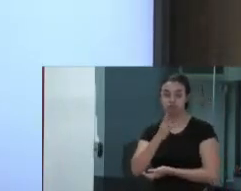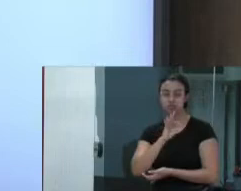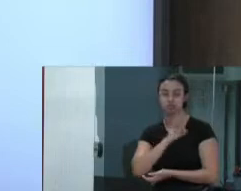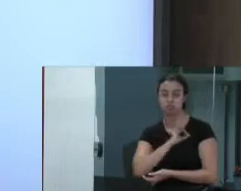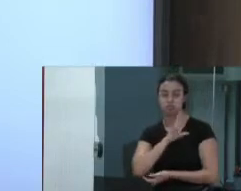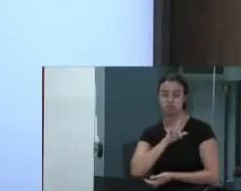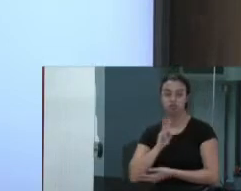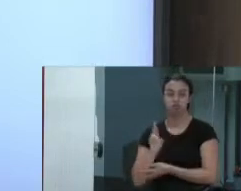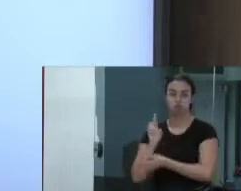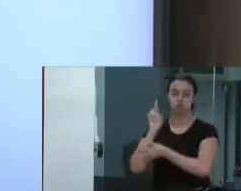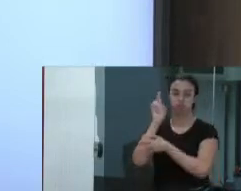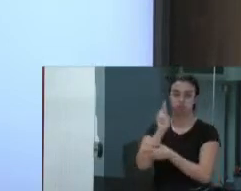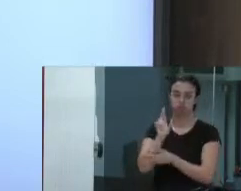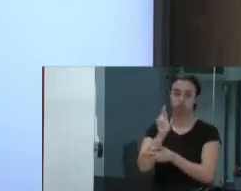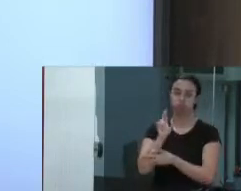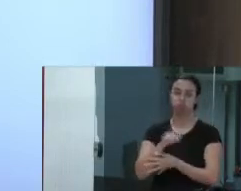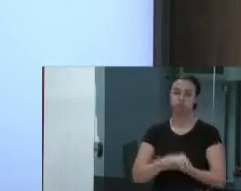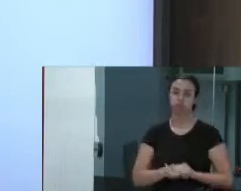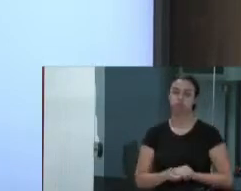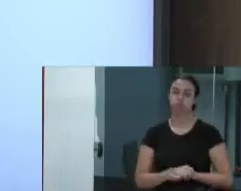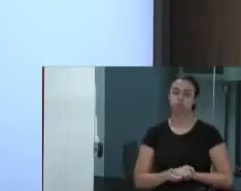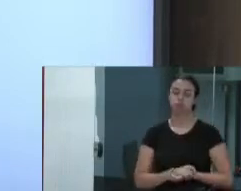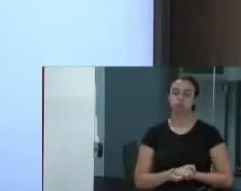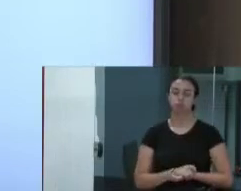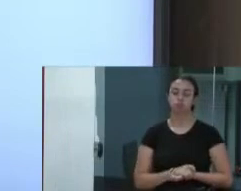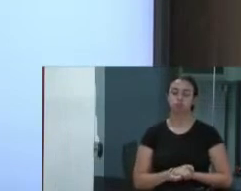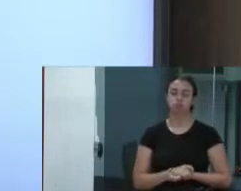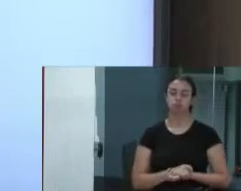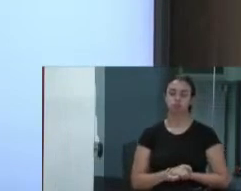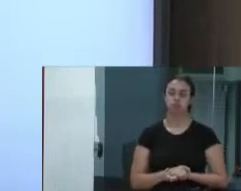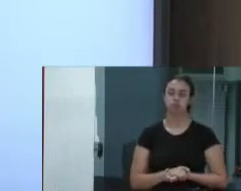representar o município na estadual.